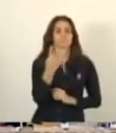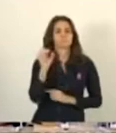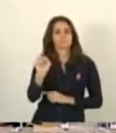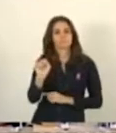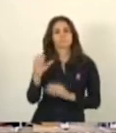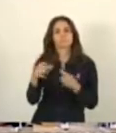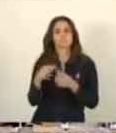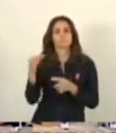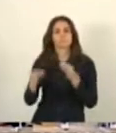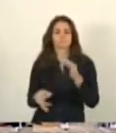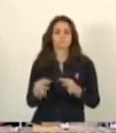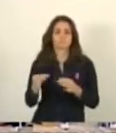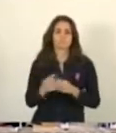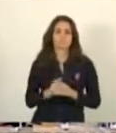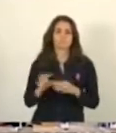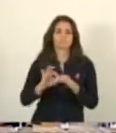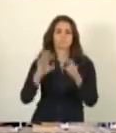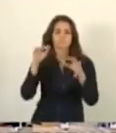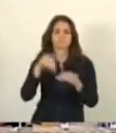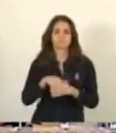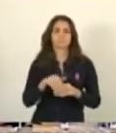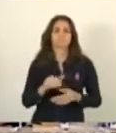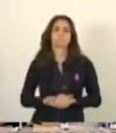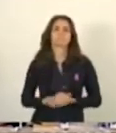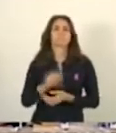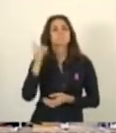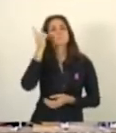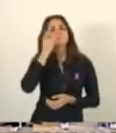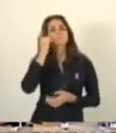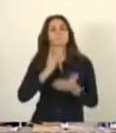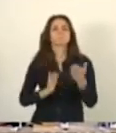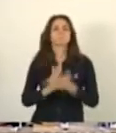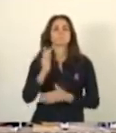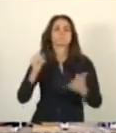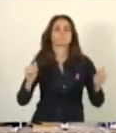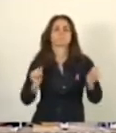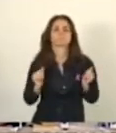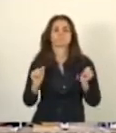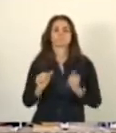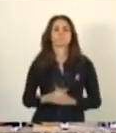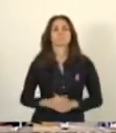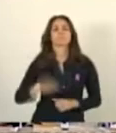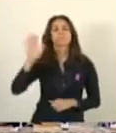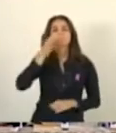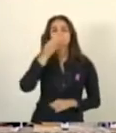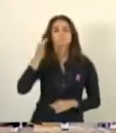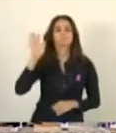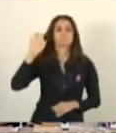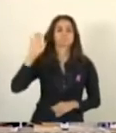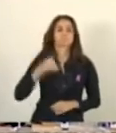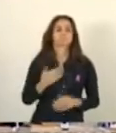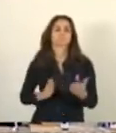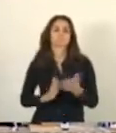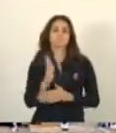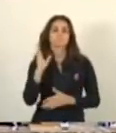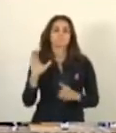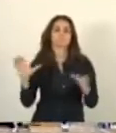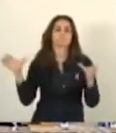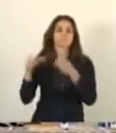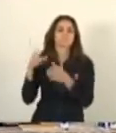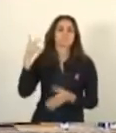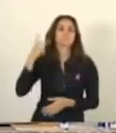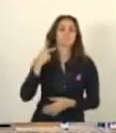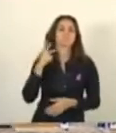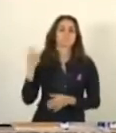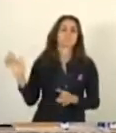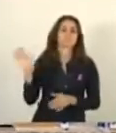Comissão de Justiça. Em votação. Os deputados que aprovam permaneçam como se encontram, os contrários se manifestem. Aprovado. A Procuradoria-Geral